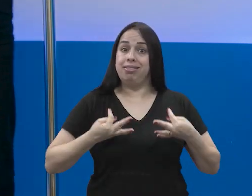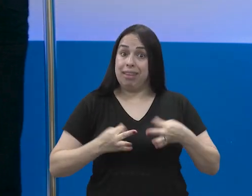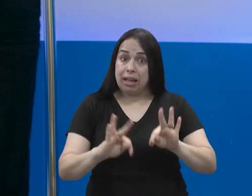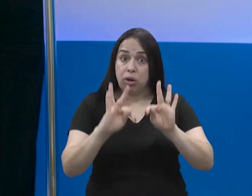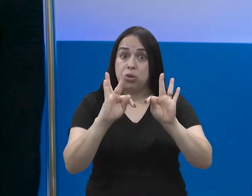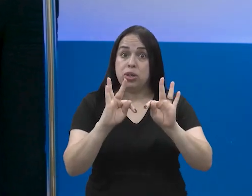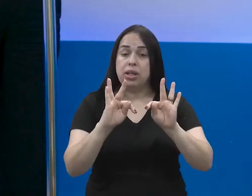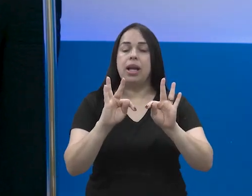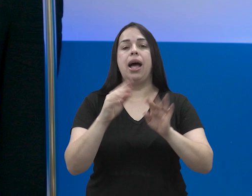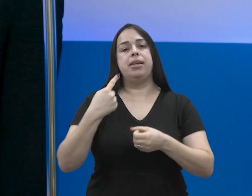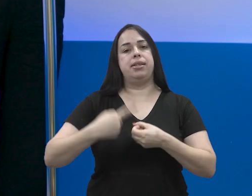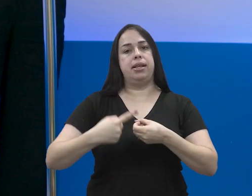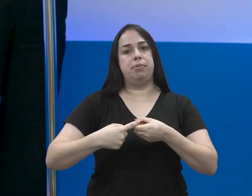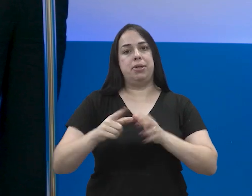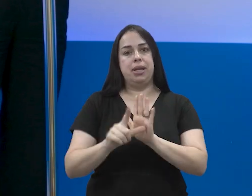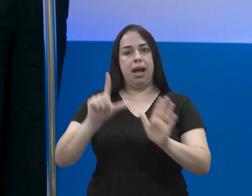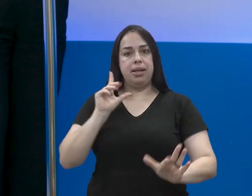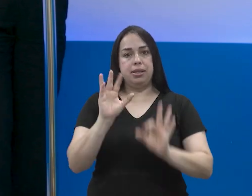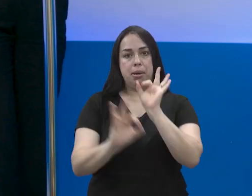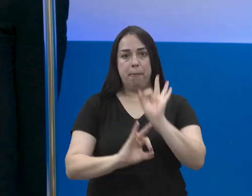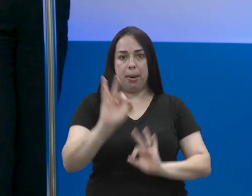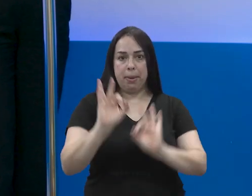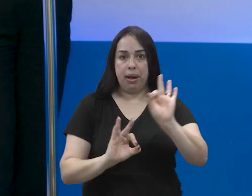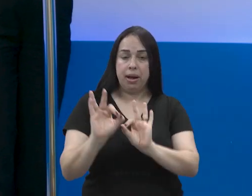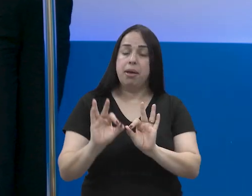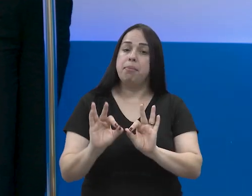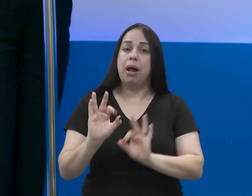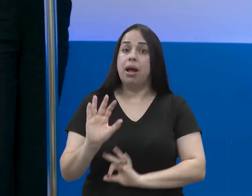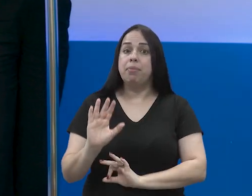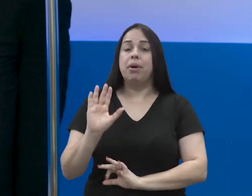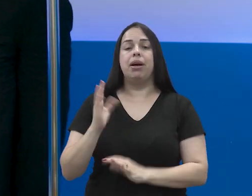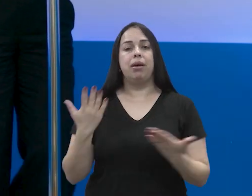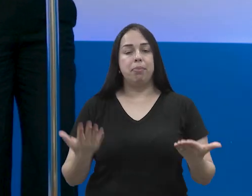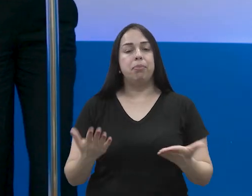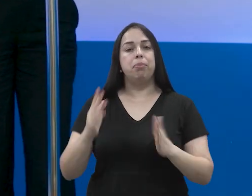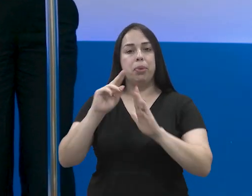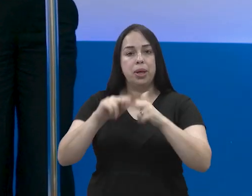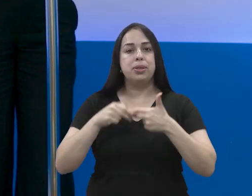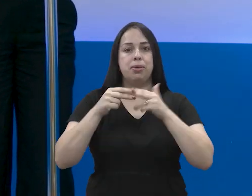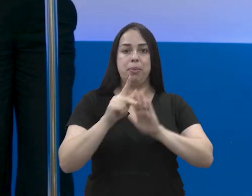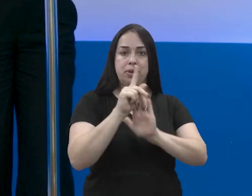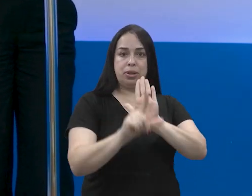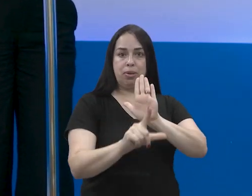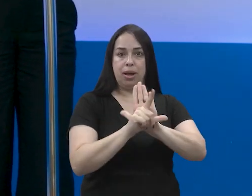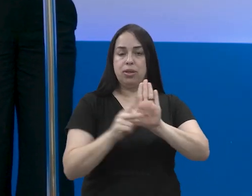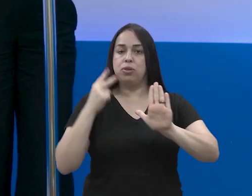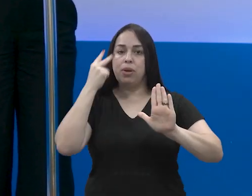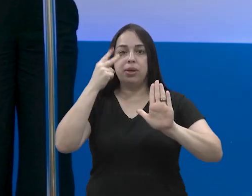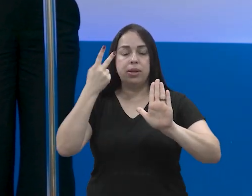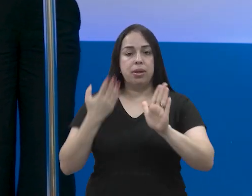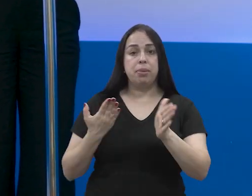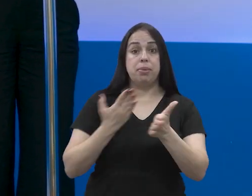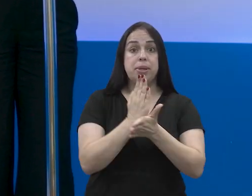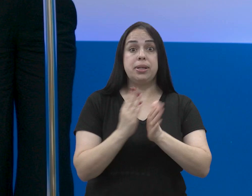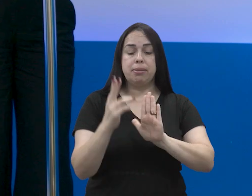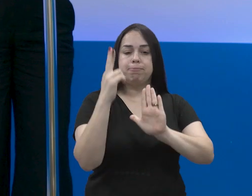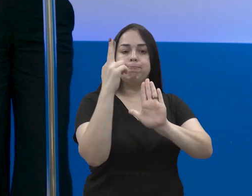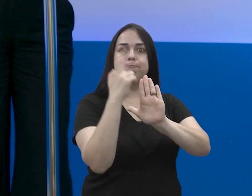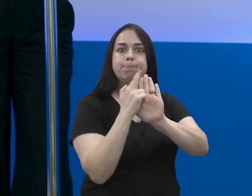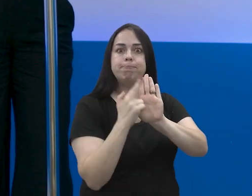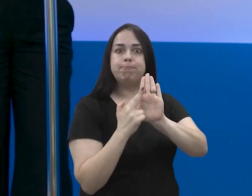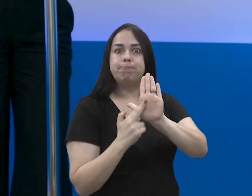de novas ferramentas, né? E para garantir que isso aconteça, os vereadores aprovaram um projeto de lei que estabelece normas